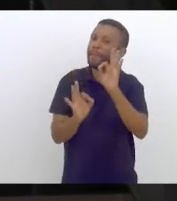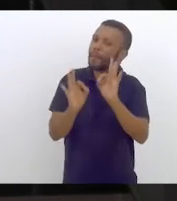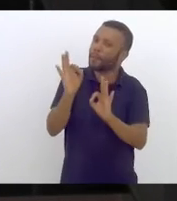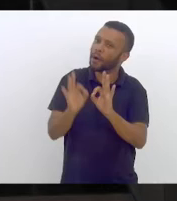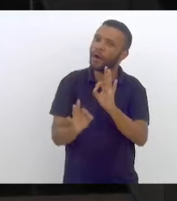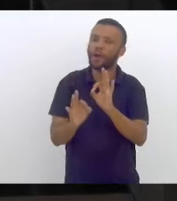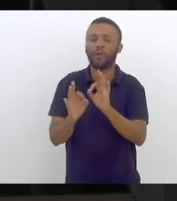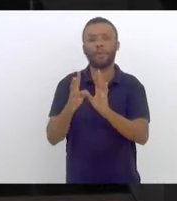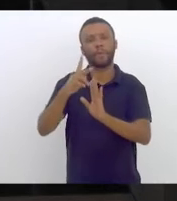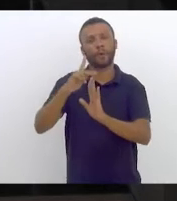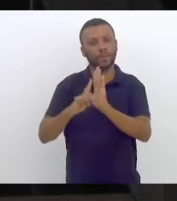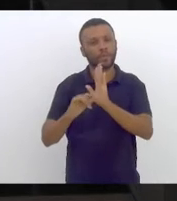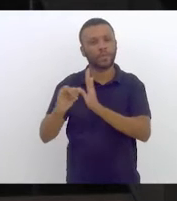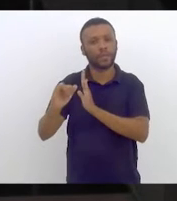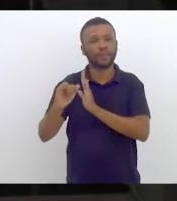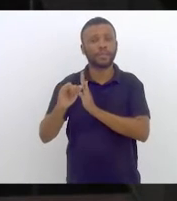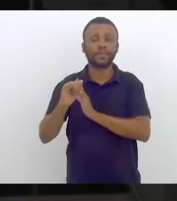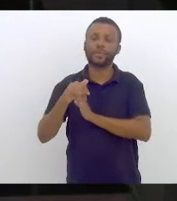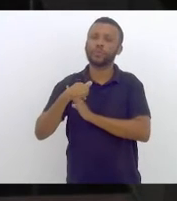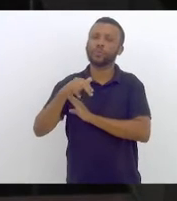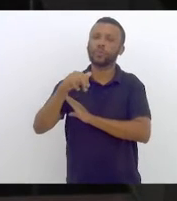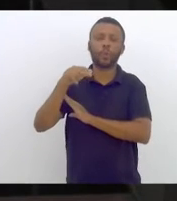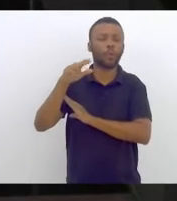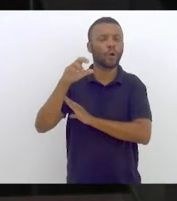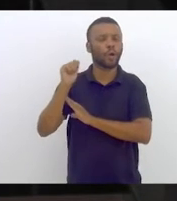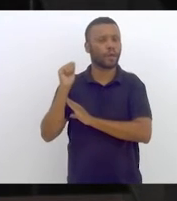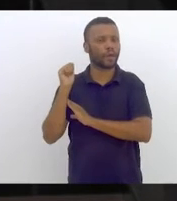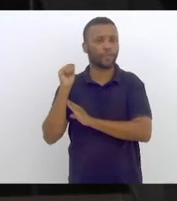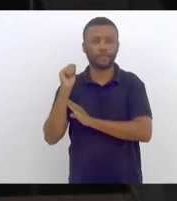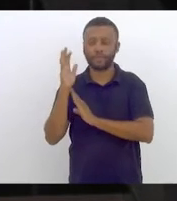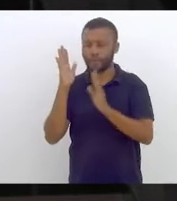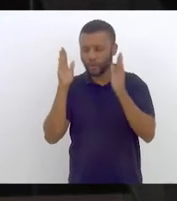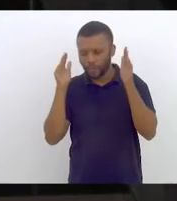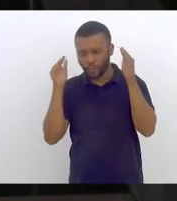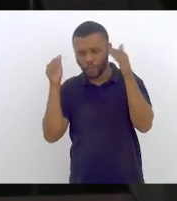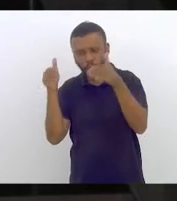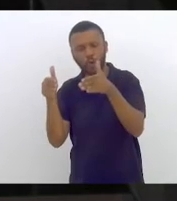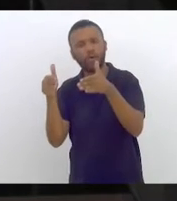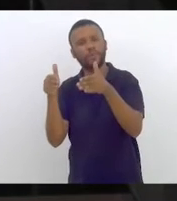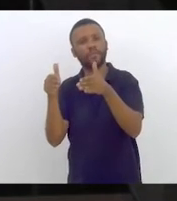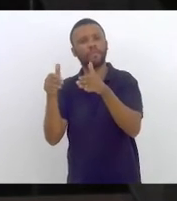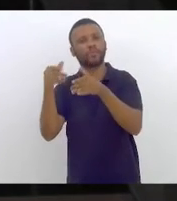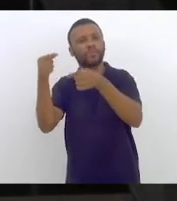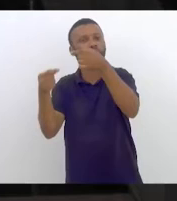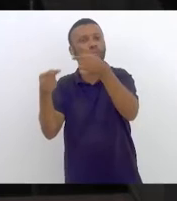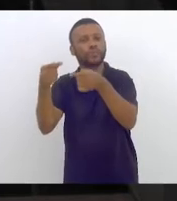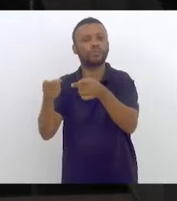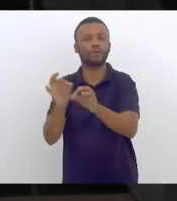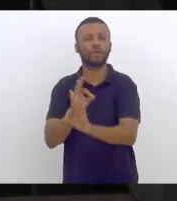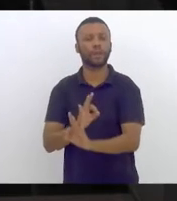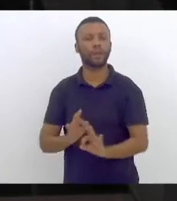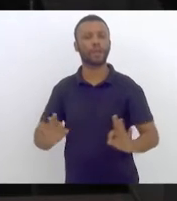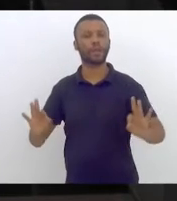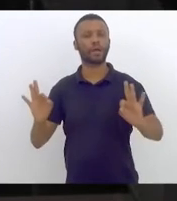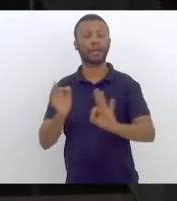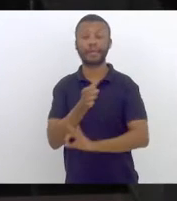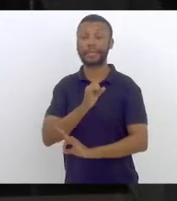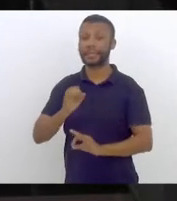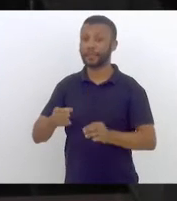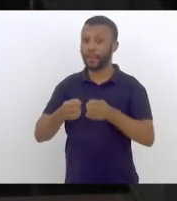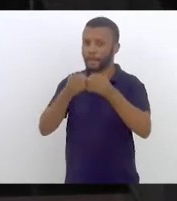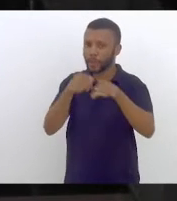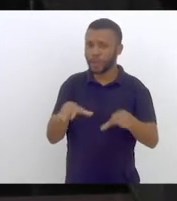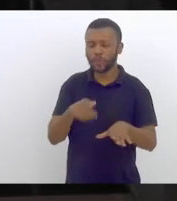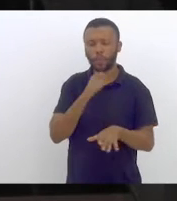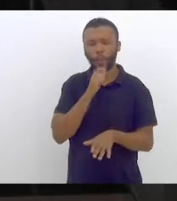projeto de lei, que jamais foi pautado. Se não tivesse essas perdas, ainda